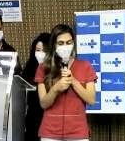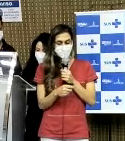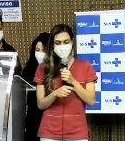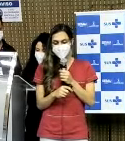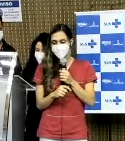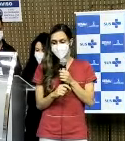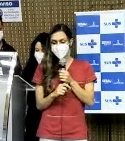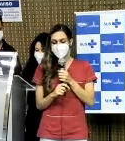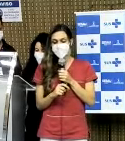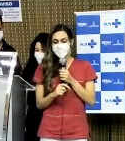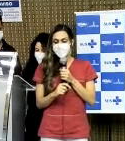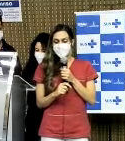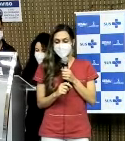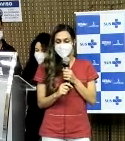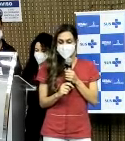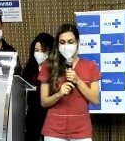de pessoas.